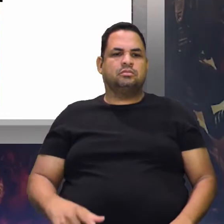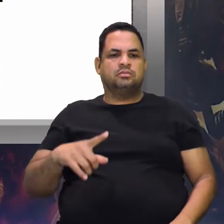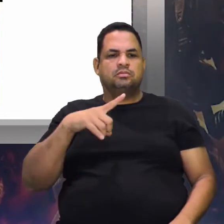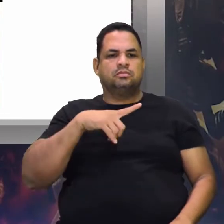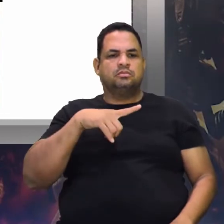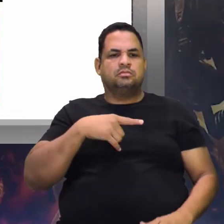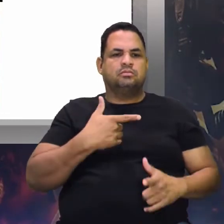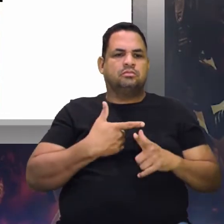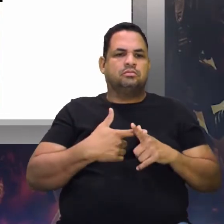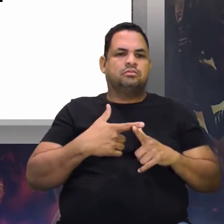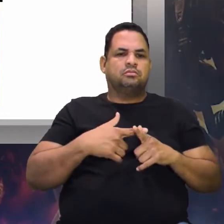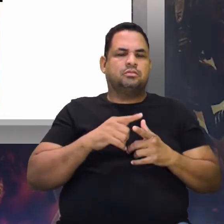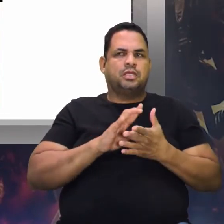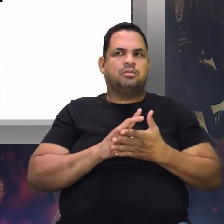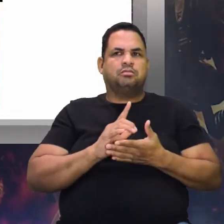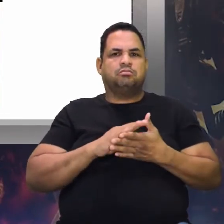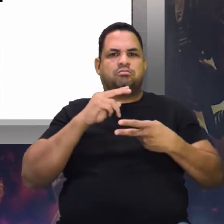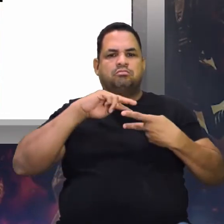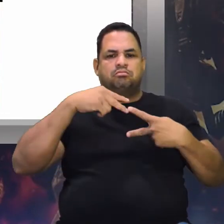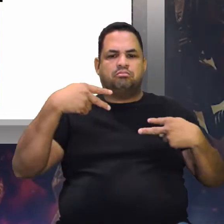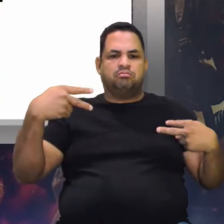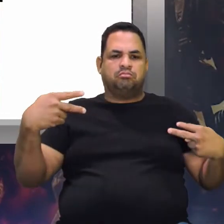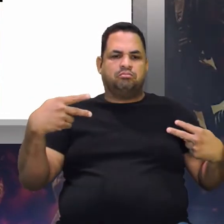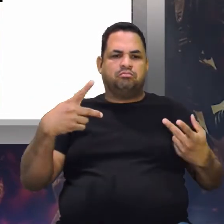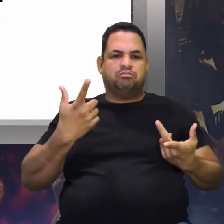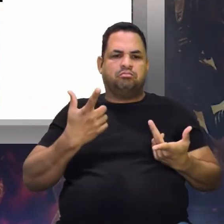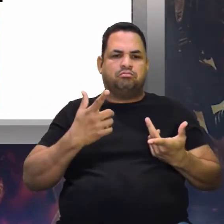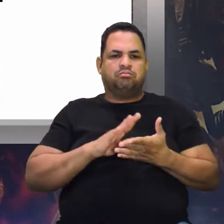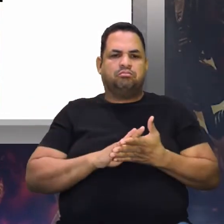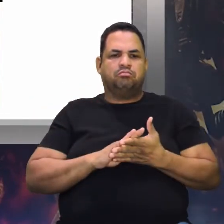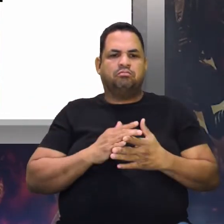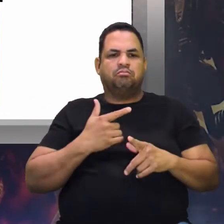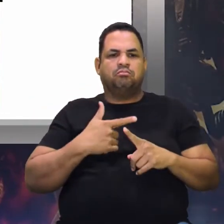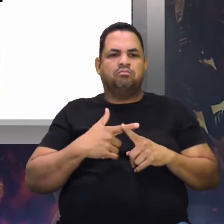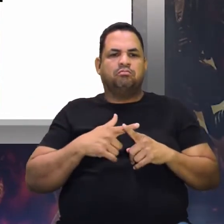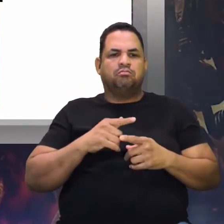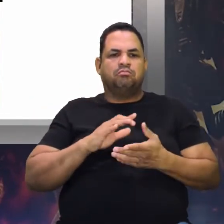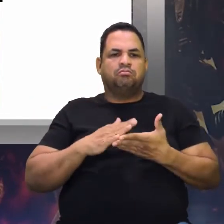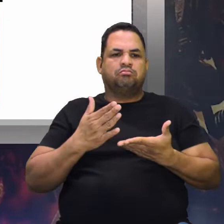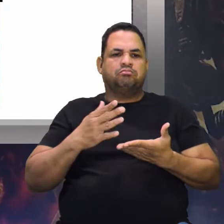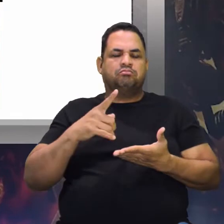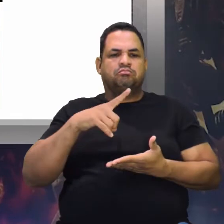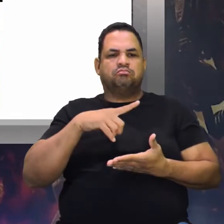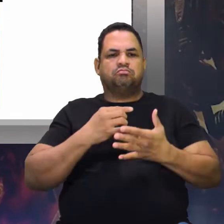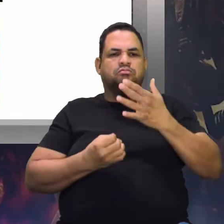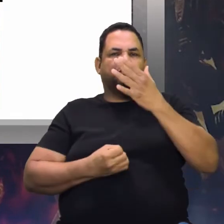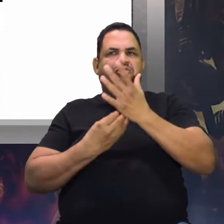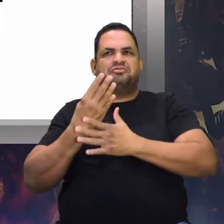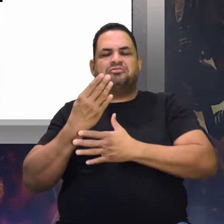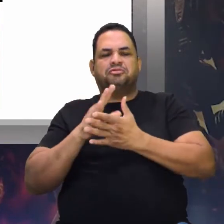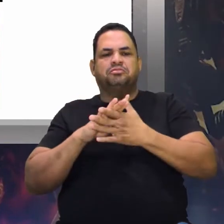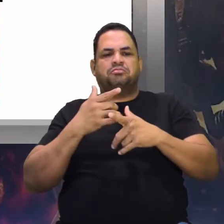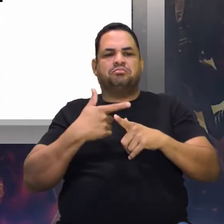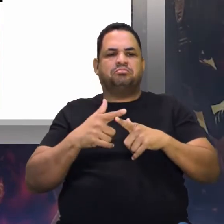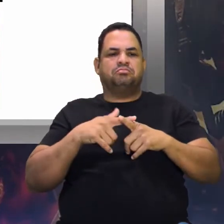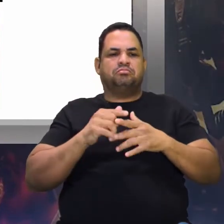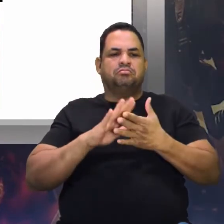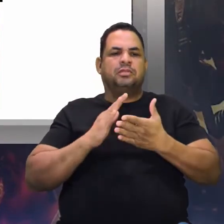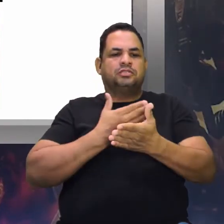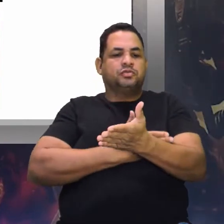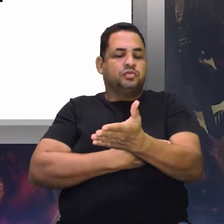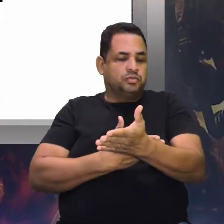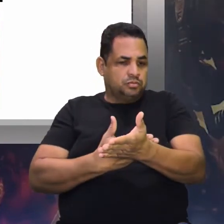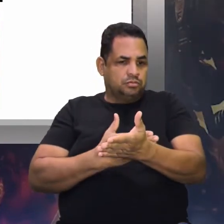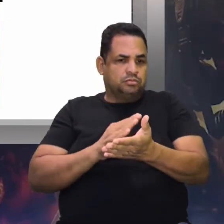aí congênitos, aí por causa do mesmo sangue, deviam aparecer alguns problemas. Mas eles costumavam casar